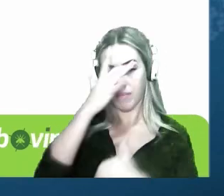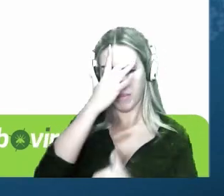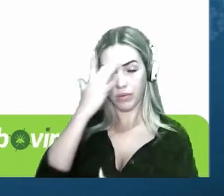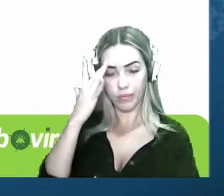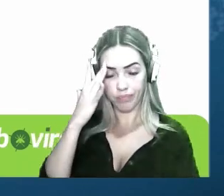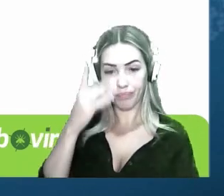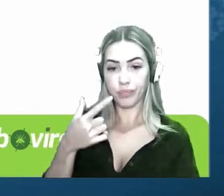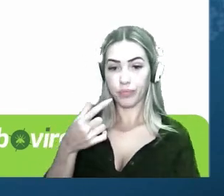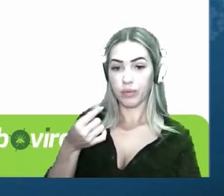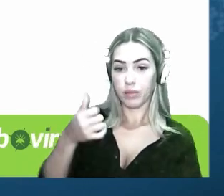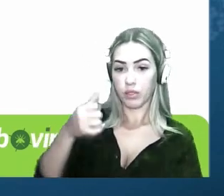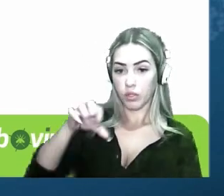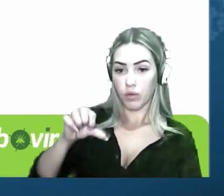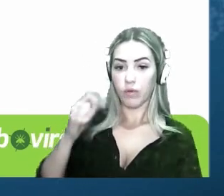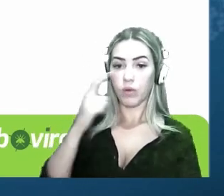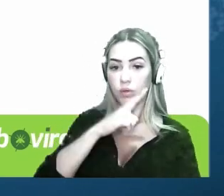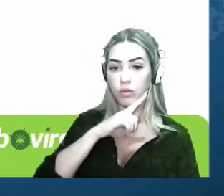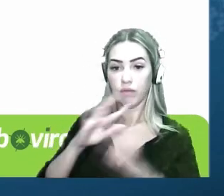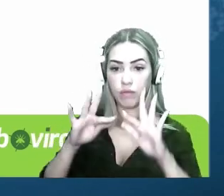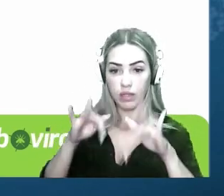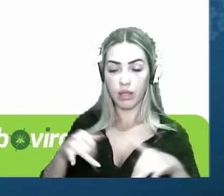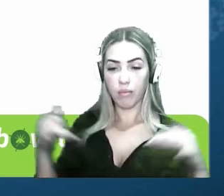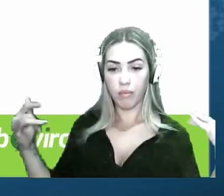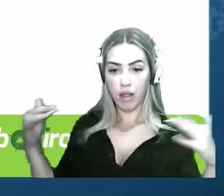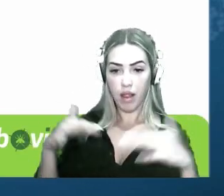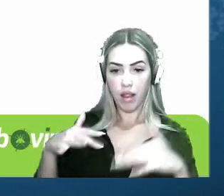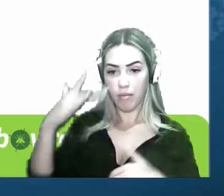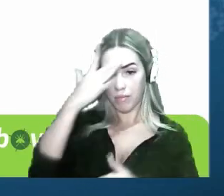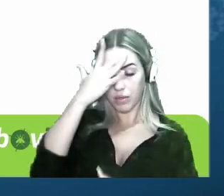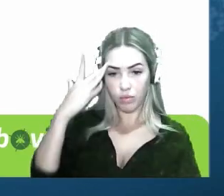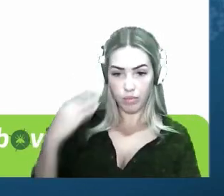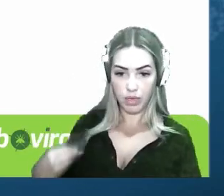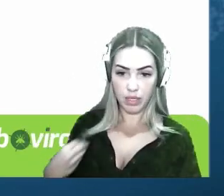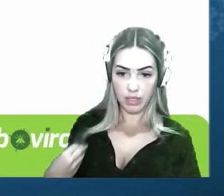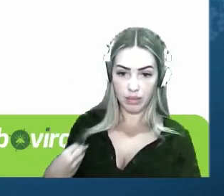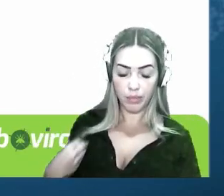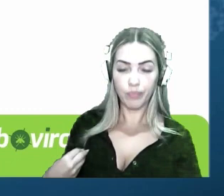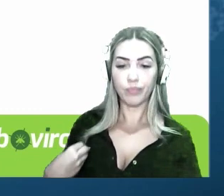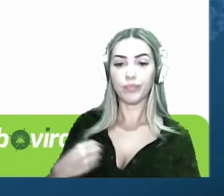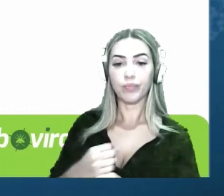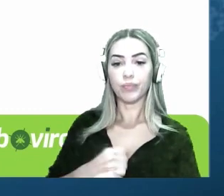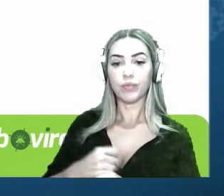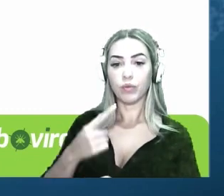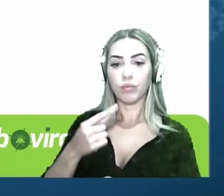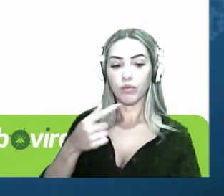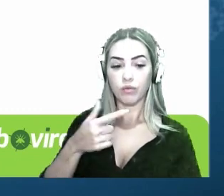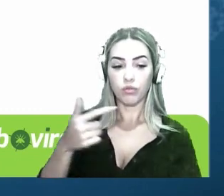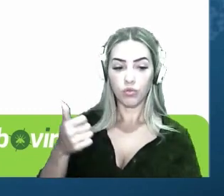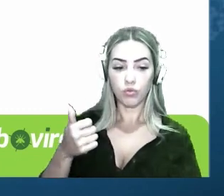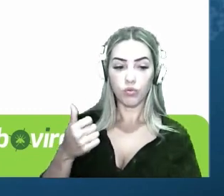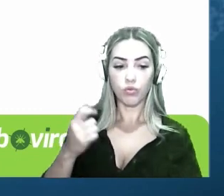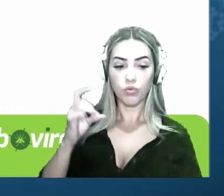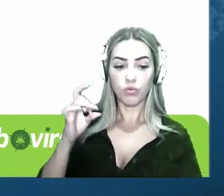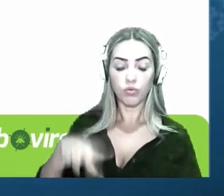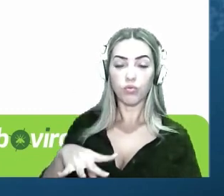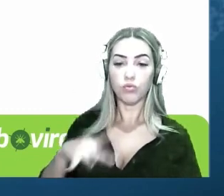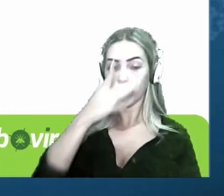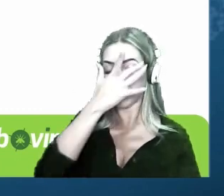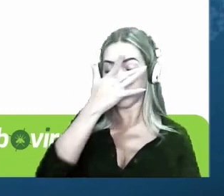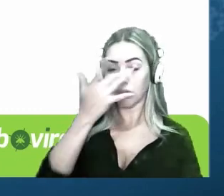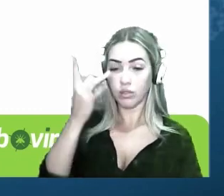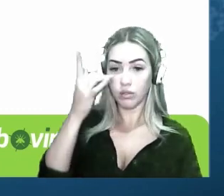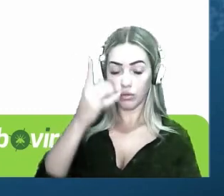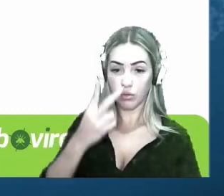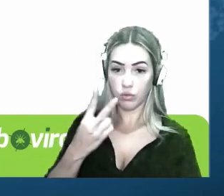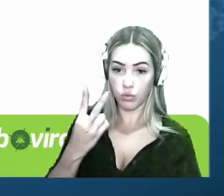termina a inclusão de participantes. Em 2021, o último participante completa 2 anos de seguimento após o recebimento da